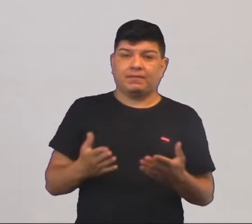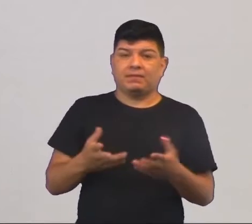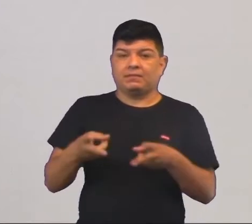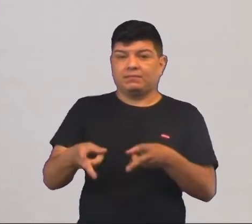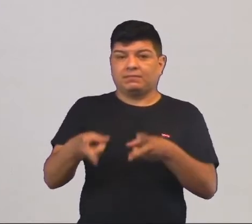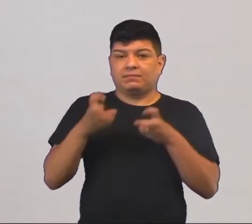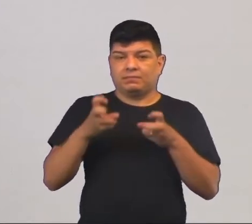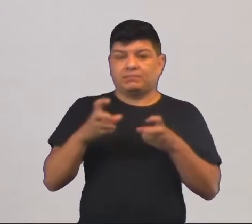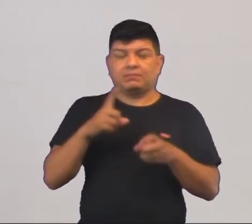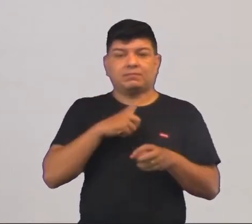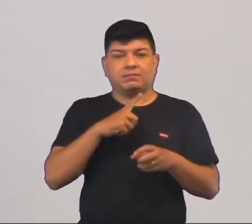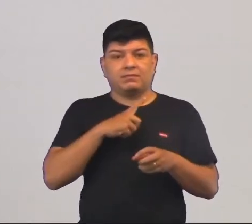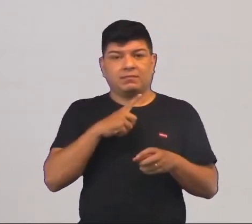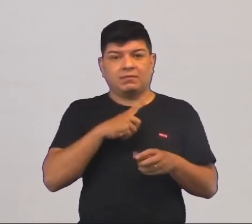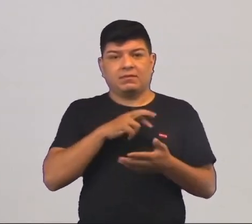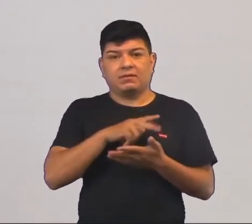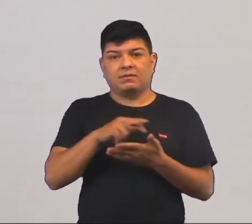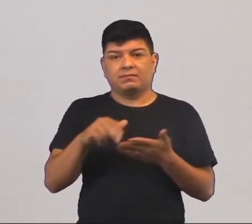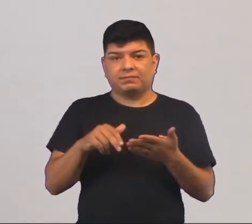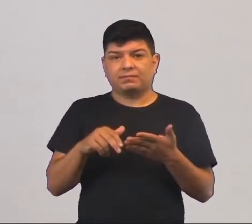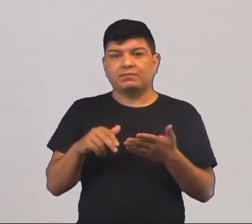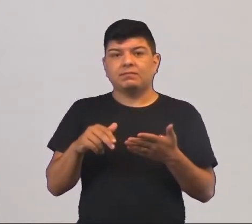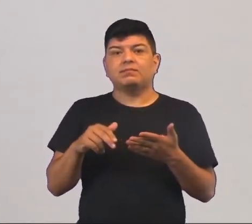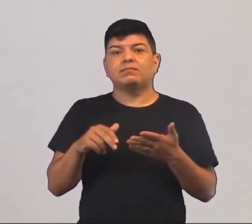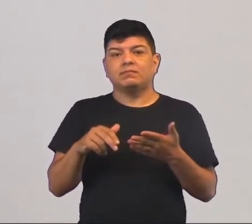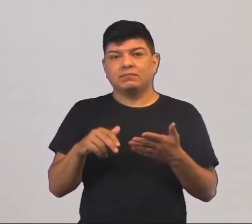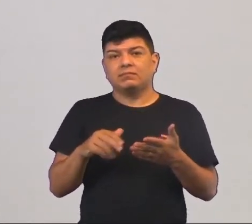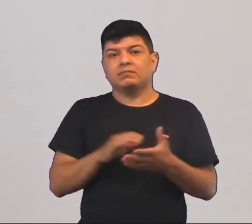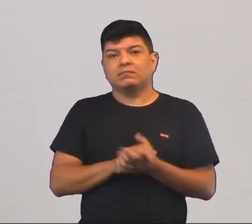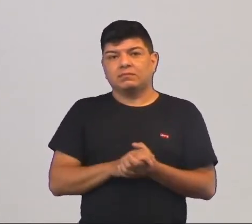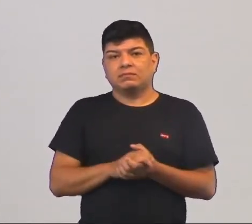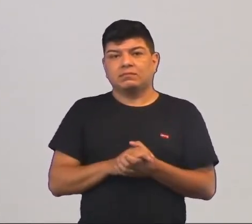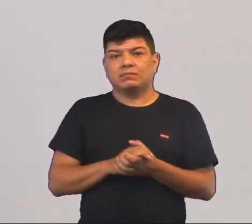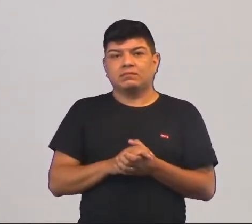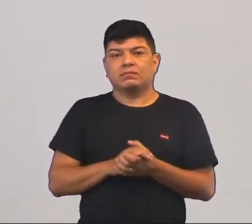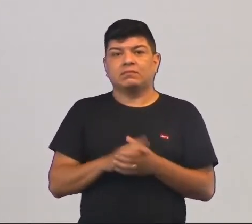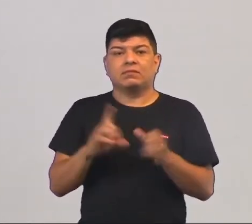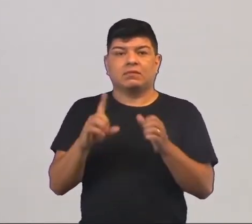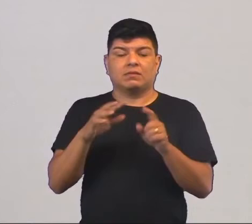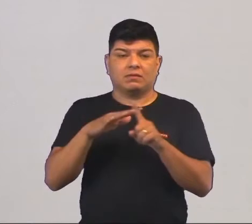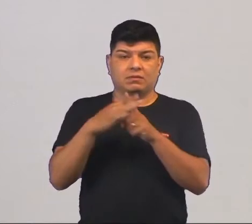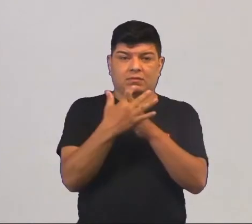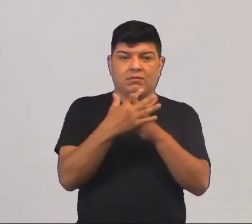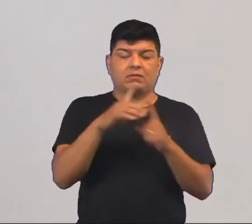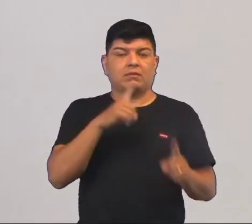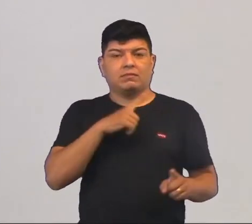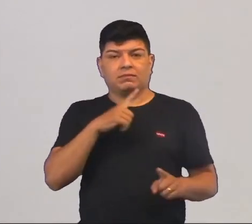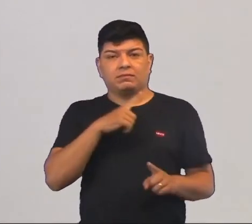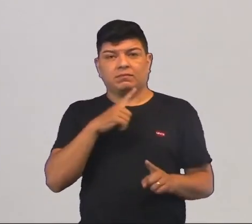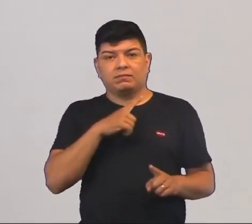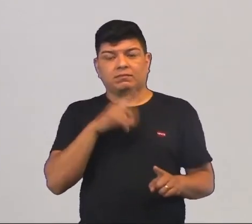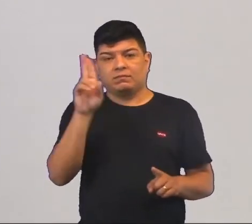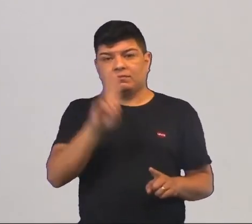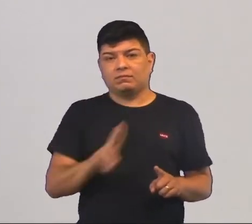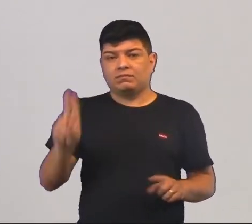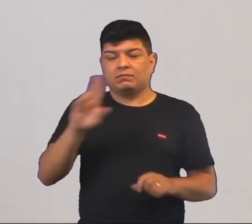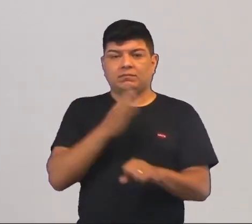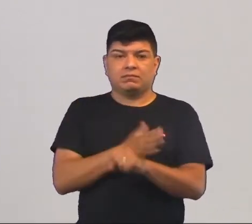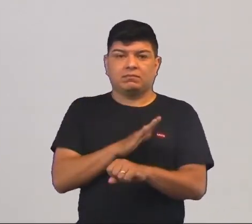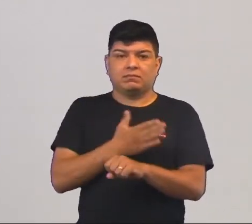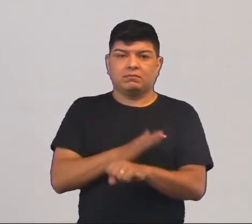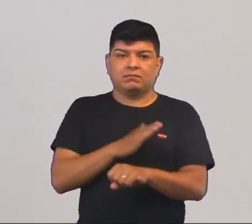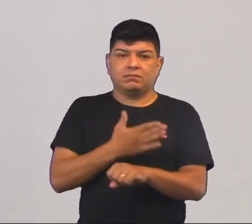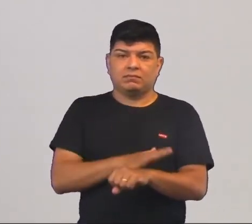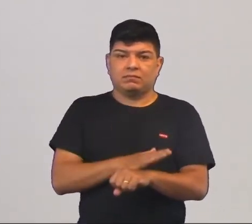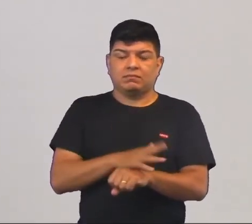vocês percebem que existem, né, várias diferenciações entre o socialismo e que houve uma aplicação